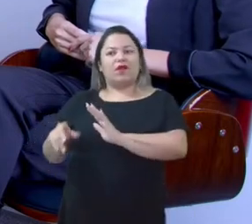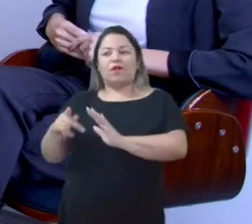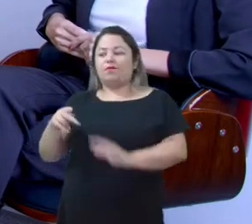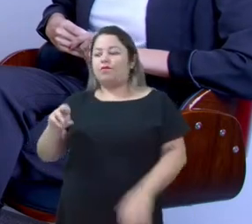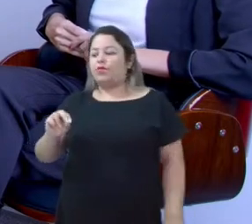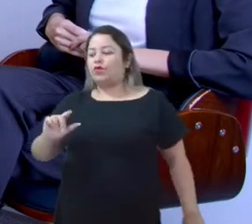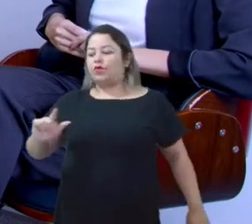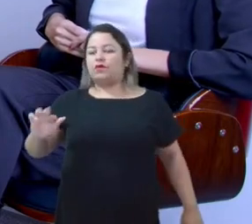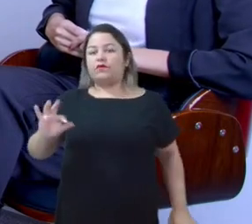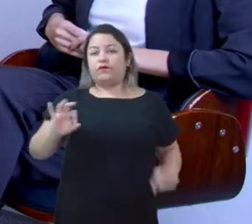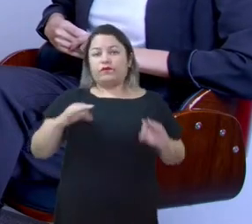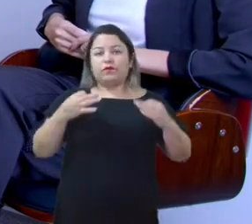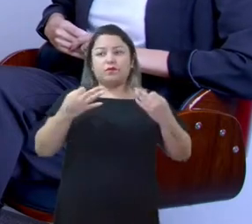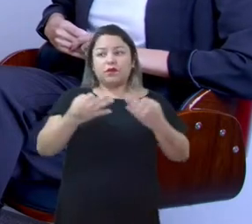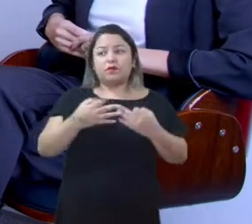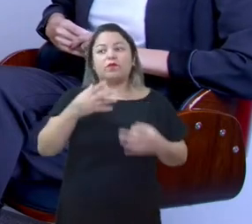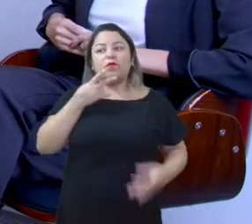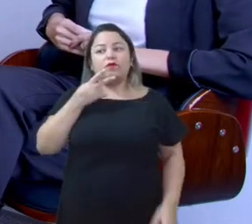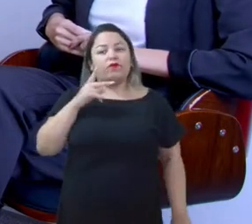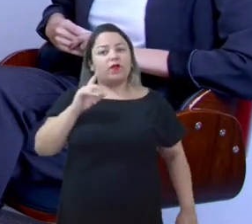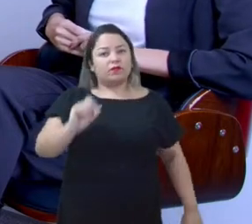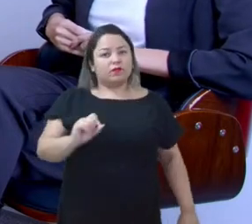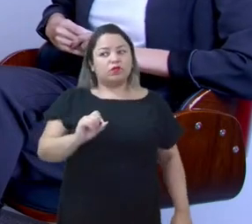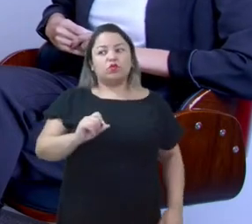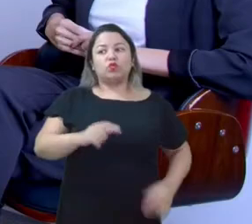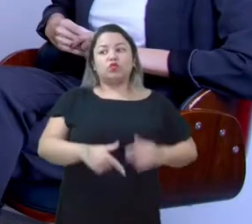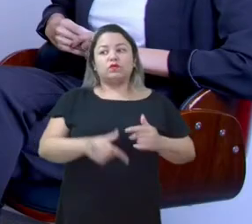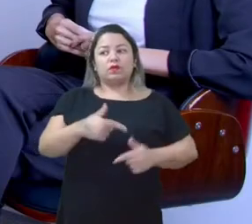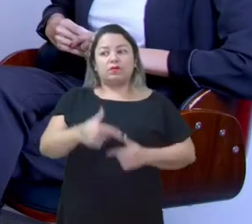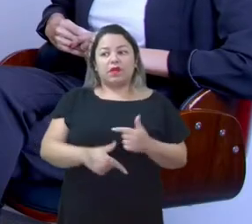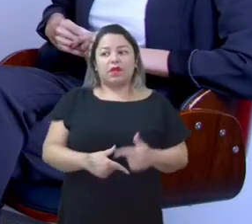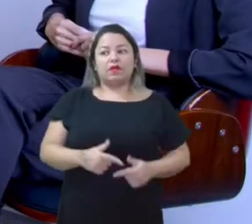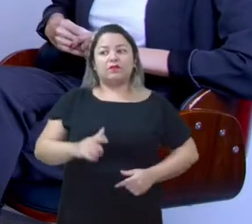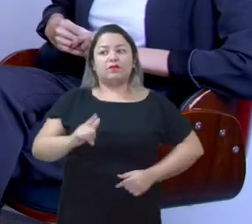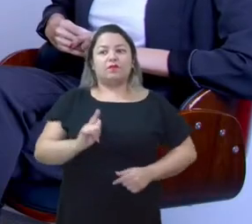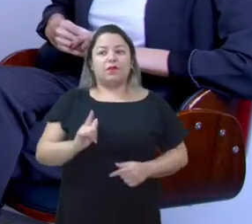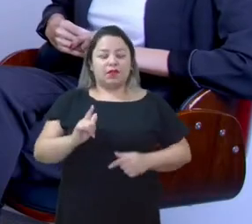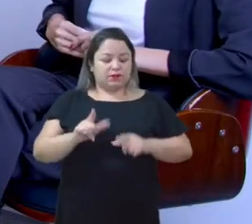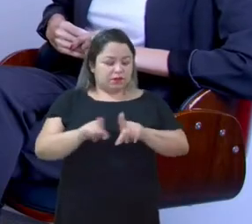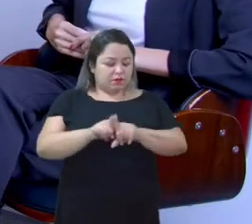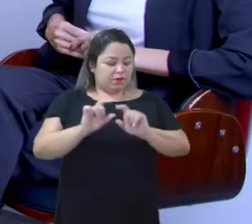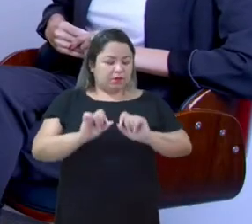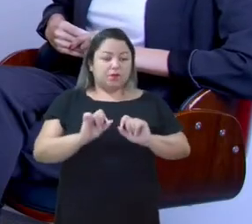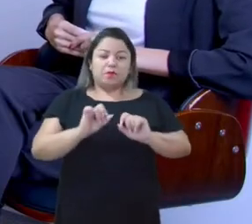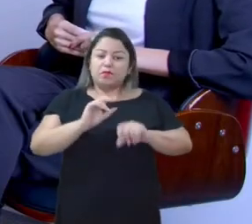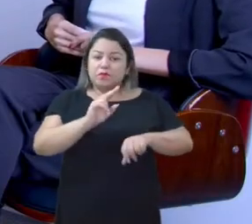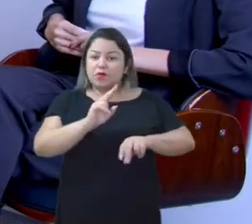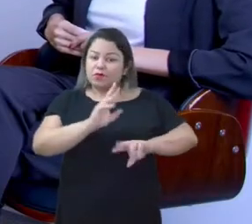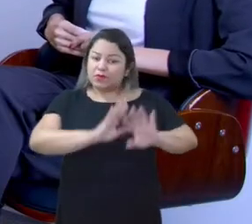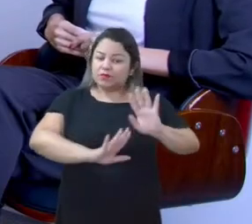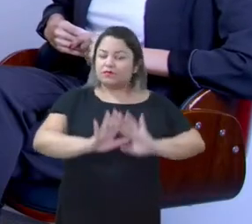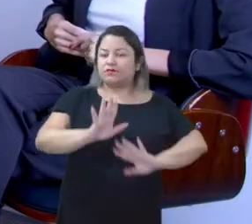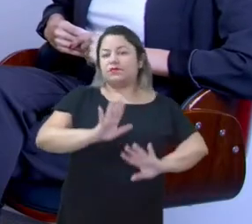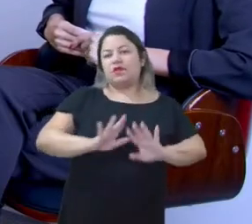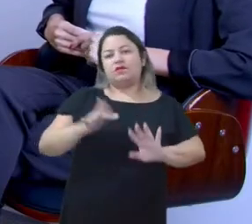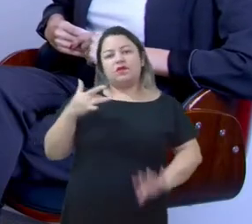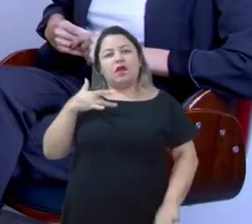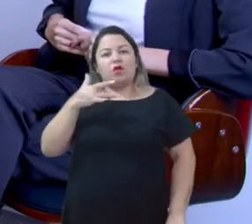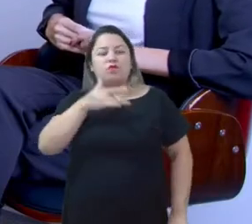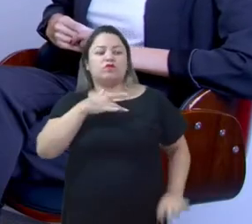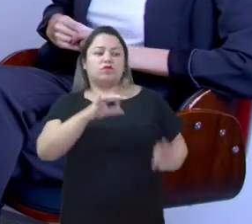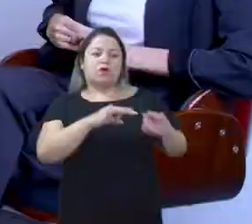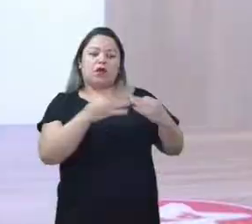pró-família, porque nós estamos dizendo que os trabalhadores vão ter mais tempo para cuidar da educação do seu filho, cuidar da saúde da sua